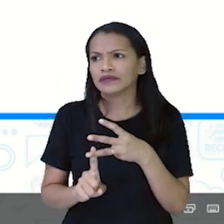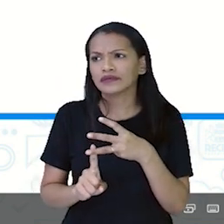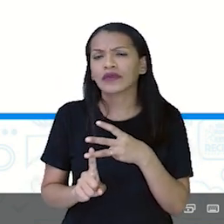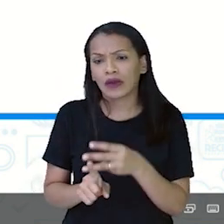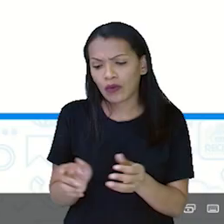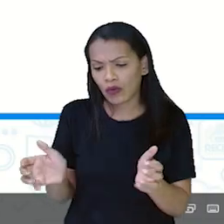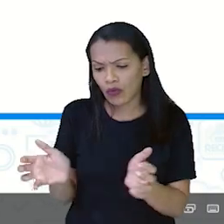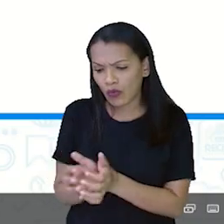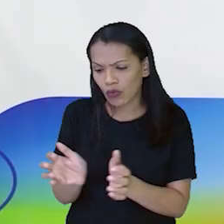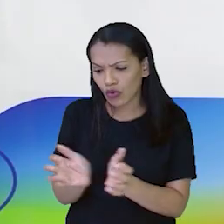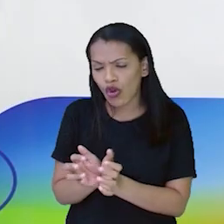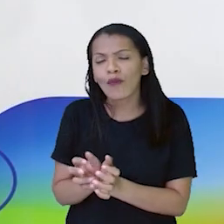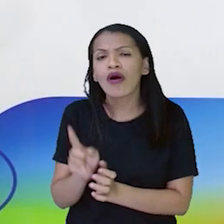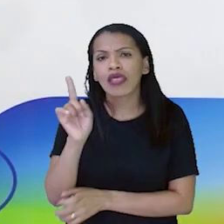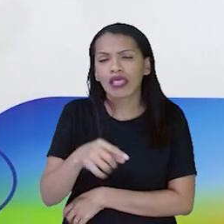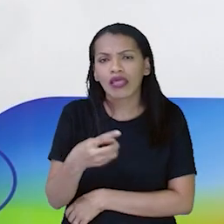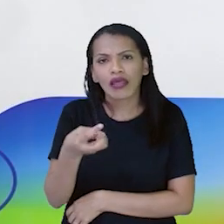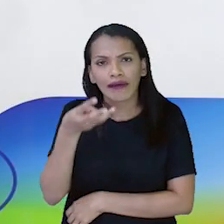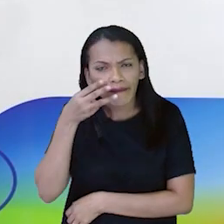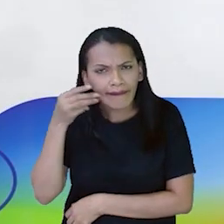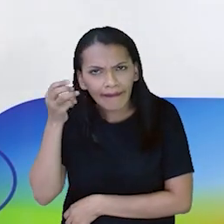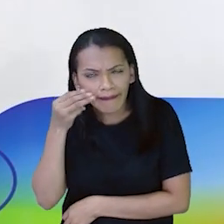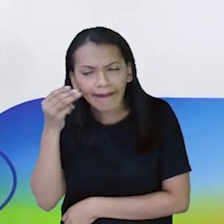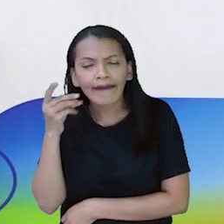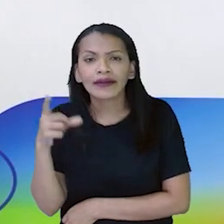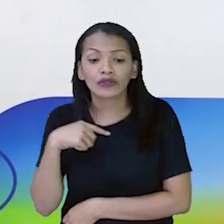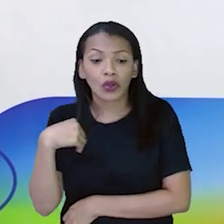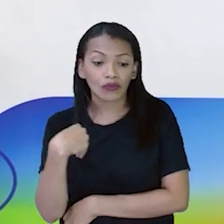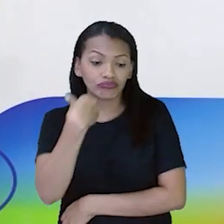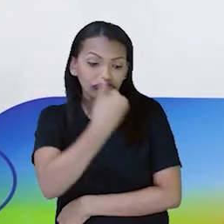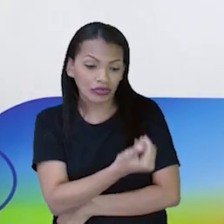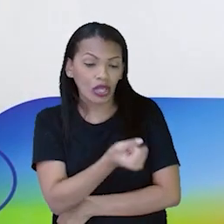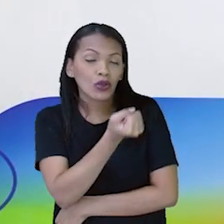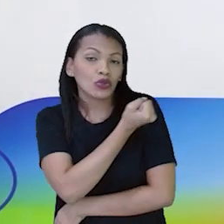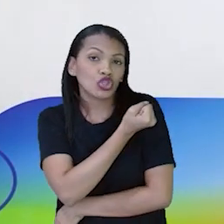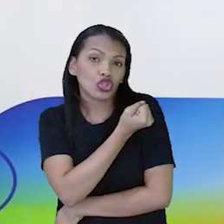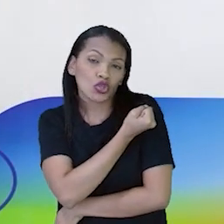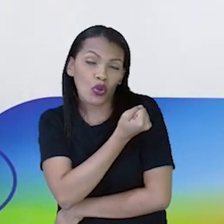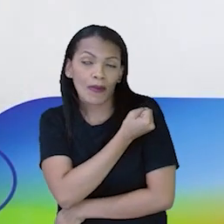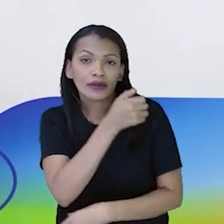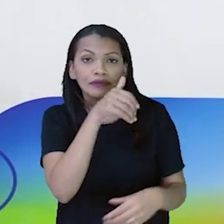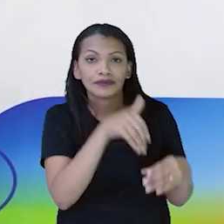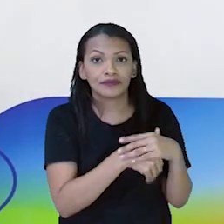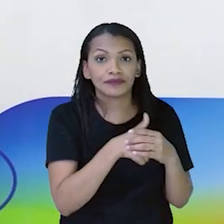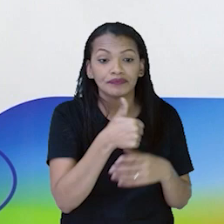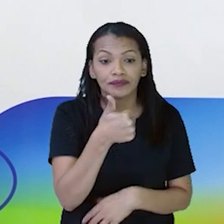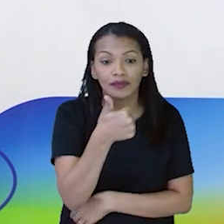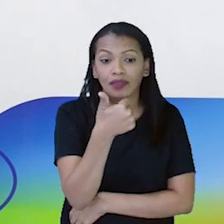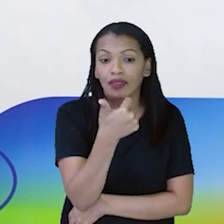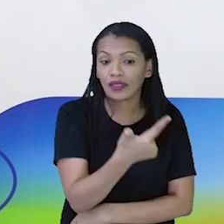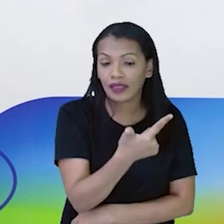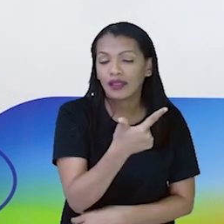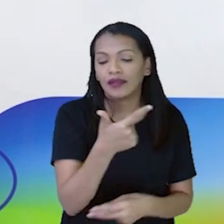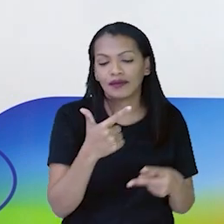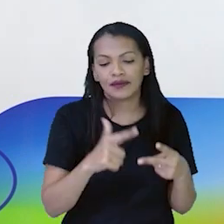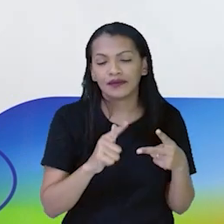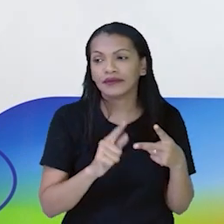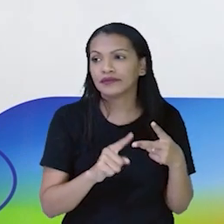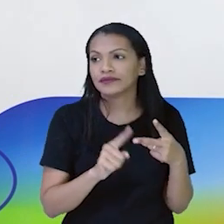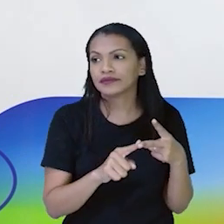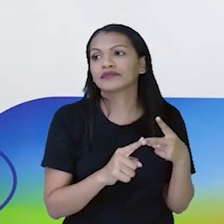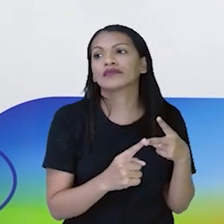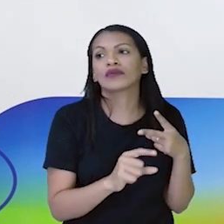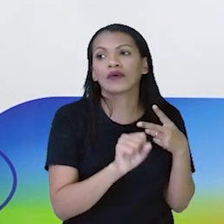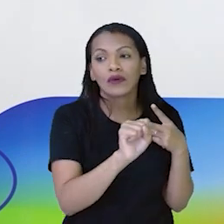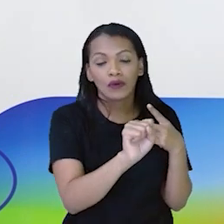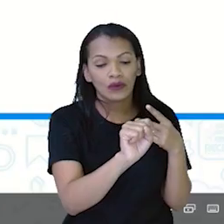Patrulha de Gatos. E do lado tem o número de votos, não é? Então, A Bela Acordada tem 12 votos, o filme Motos tem 8